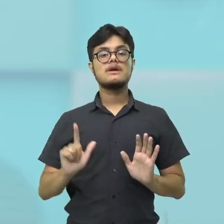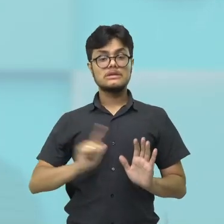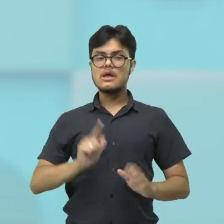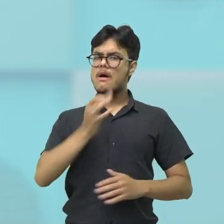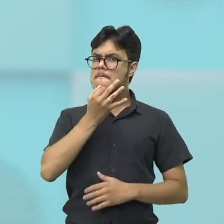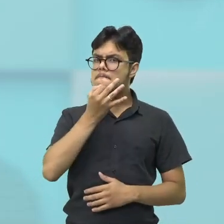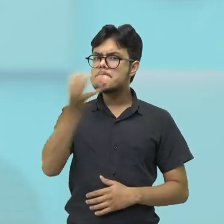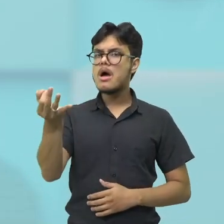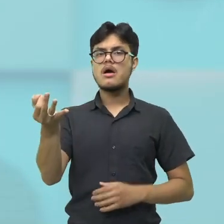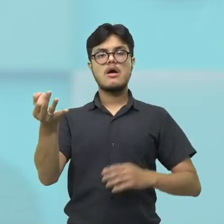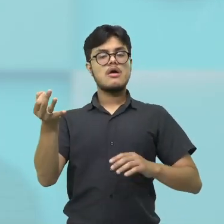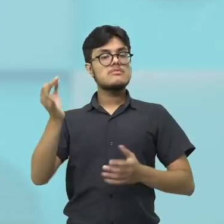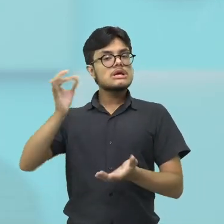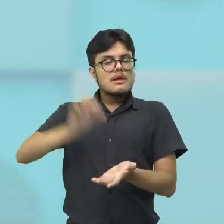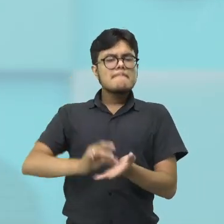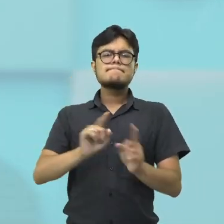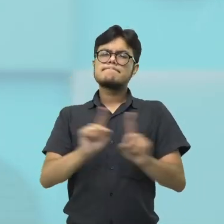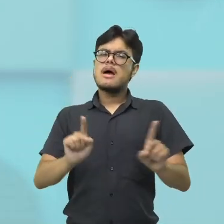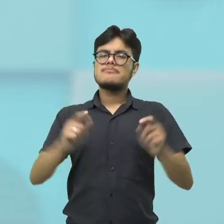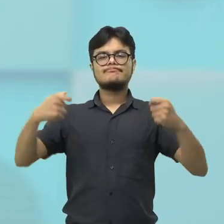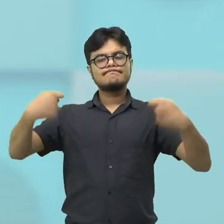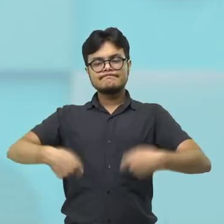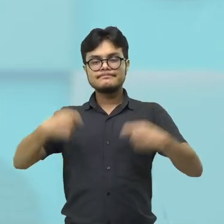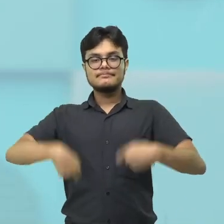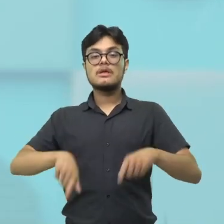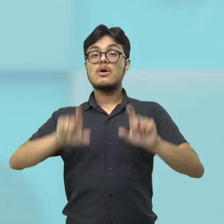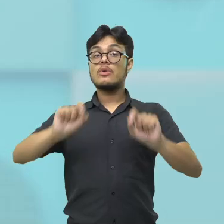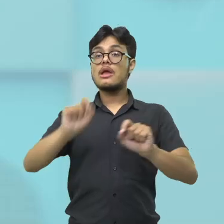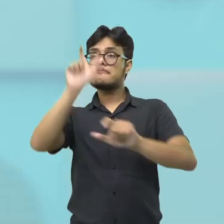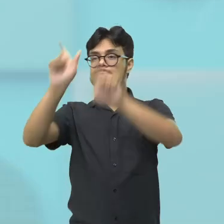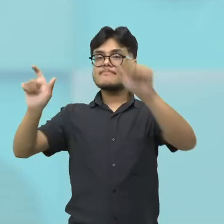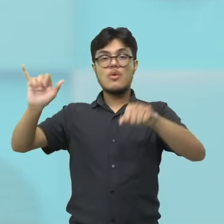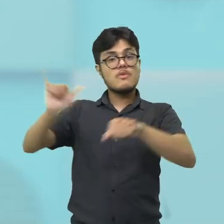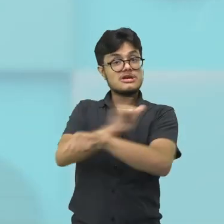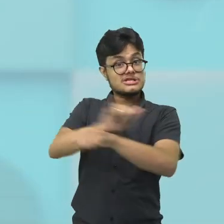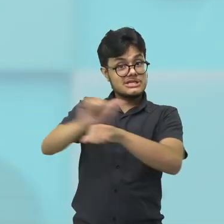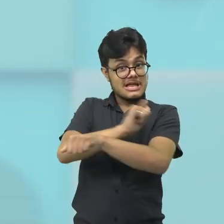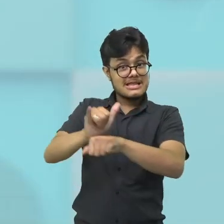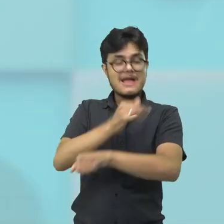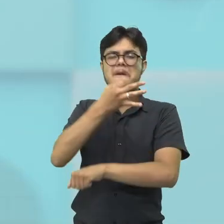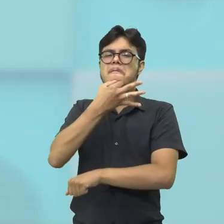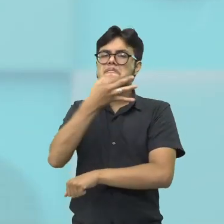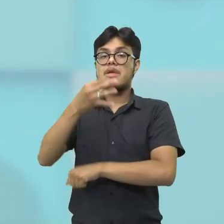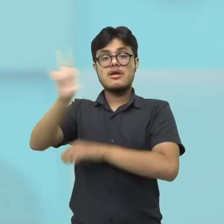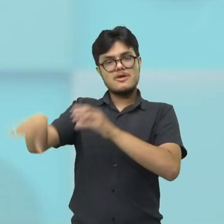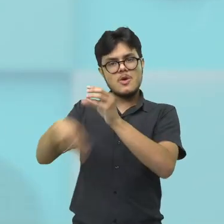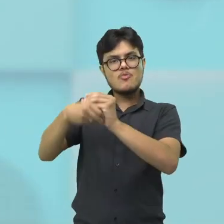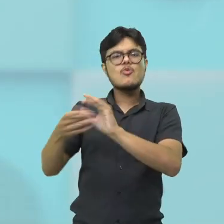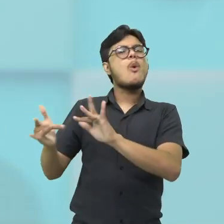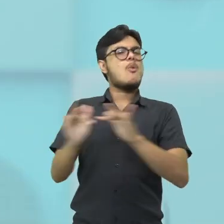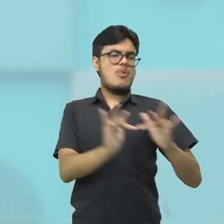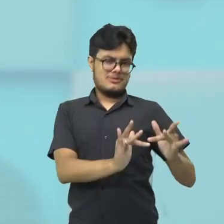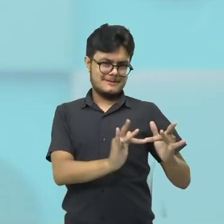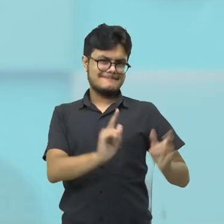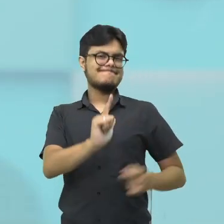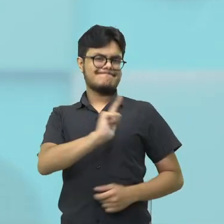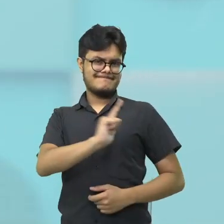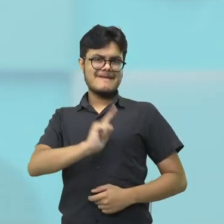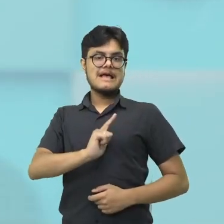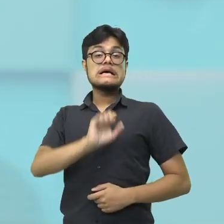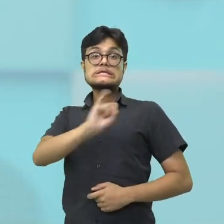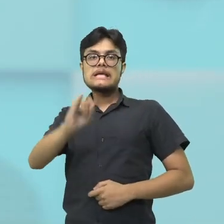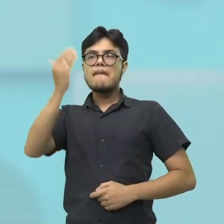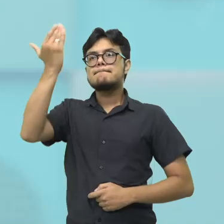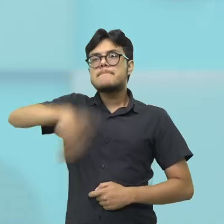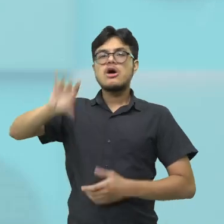uma opinião ali, mas aquela opinião ela precisa estar argumentada, tá? Precisa ter respaldo para eu poder